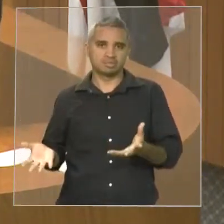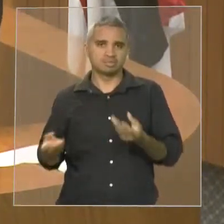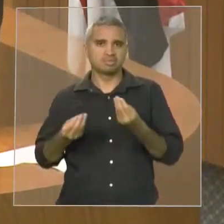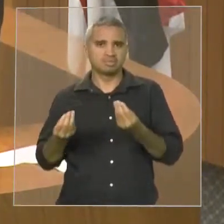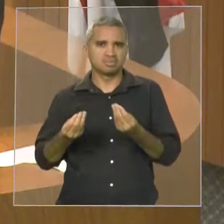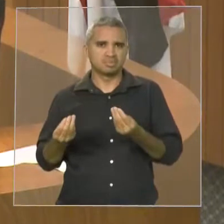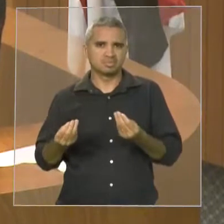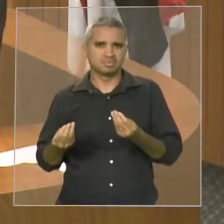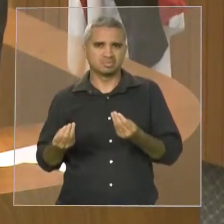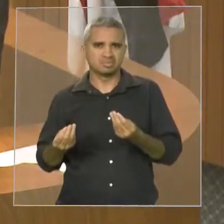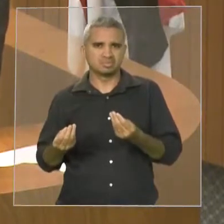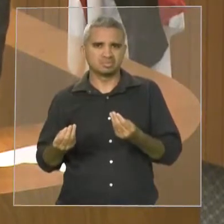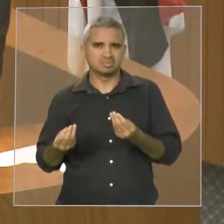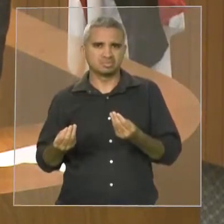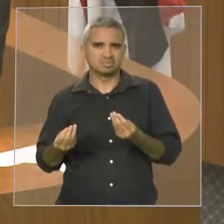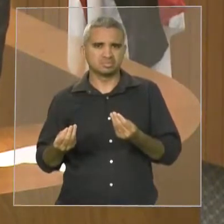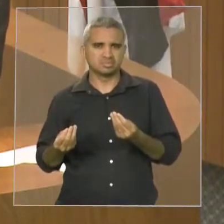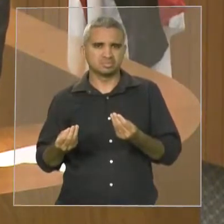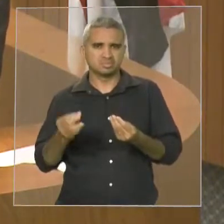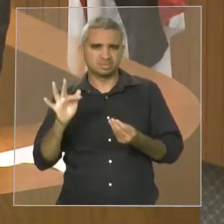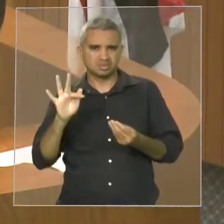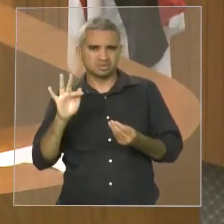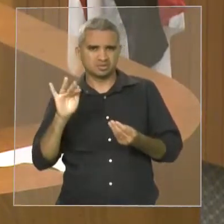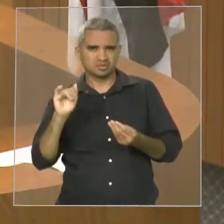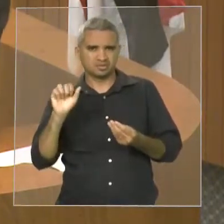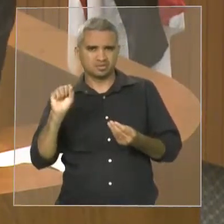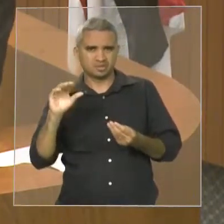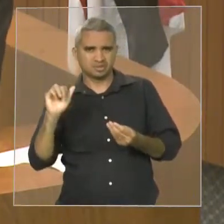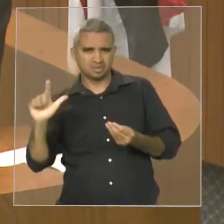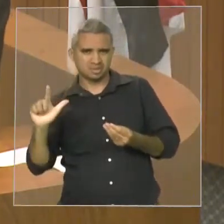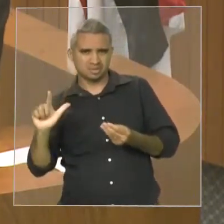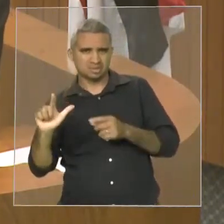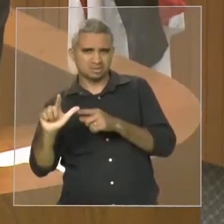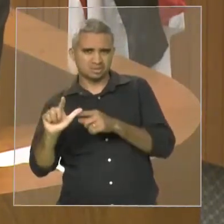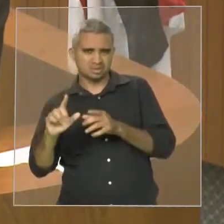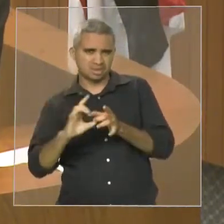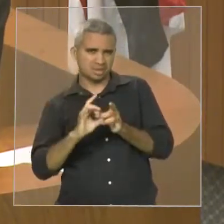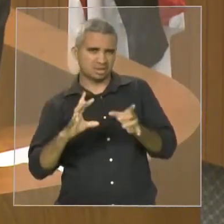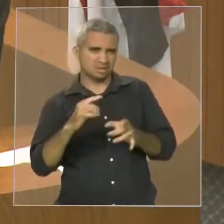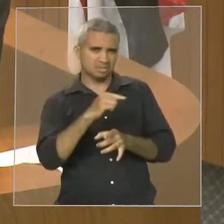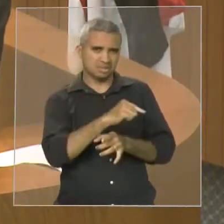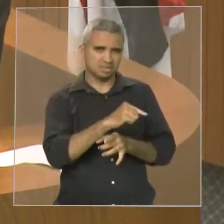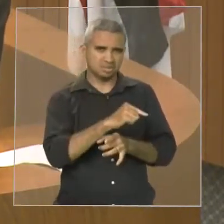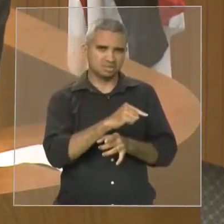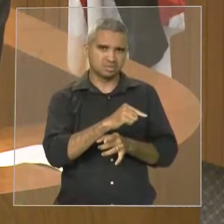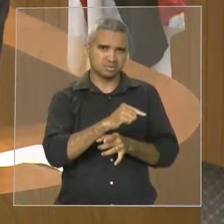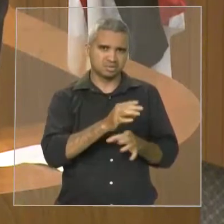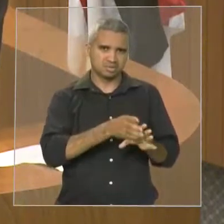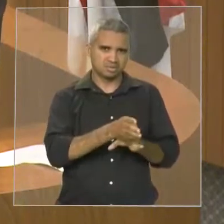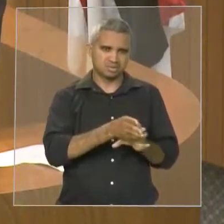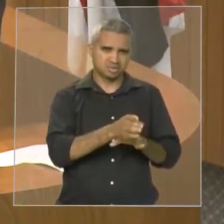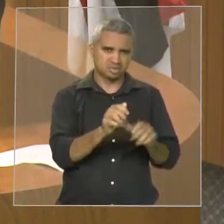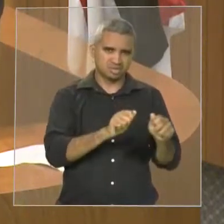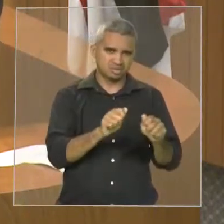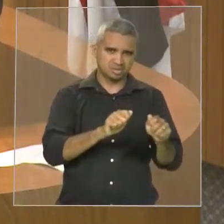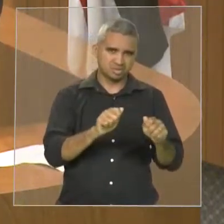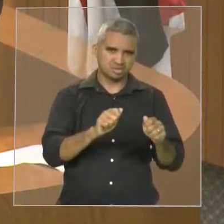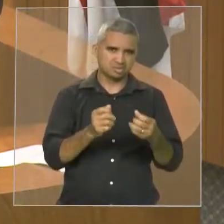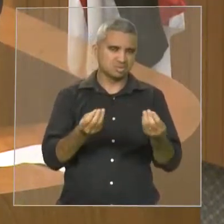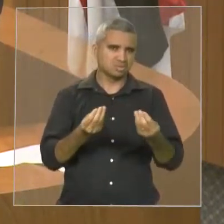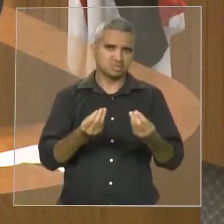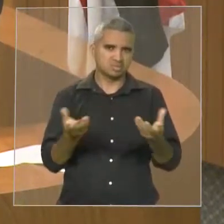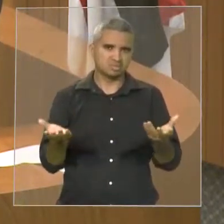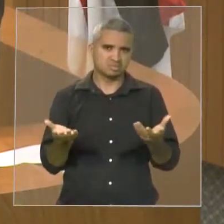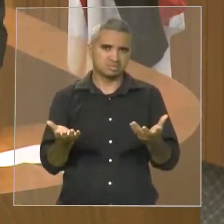o projeto de lei encaminhado pelo governo do Estado. Qual é o receio que o governador do Estado tem que o Conselho Fiscal funcione de maneira